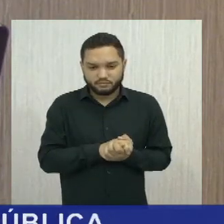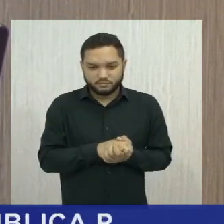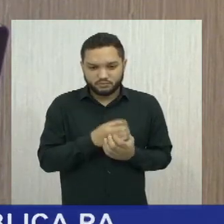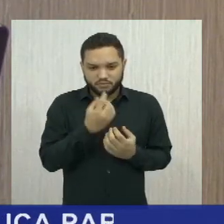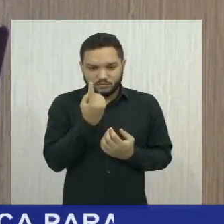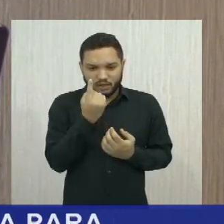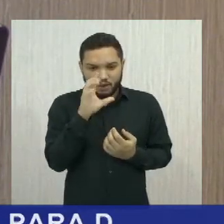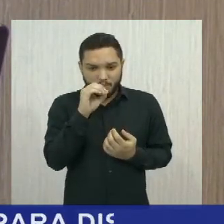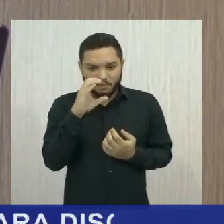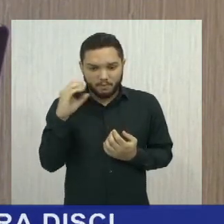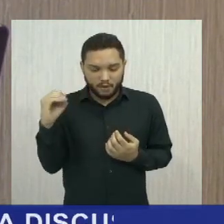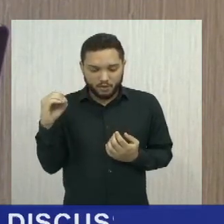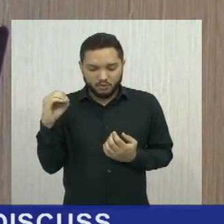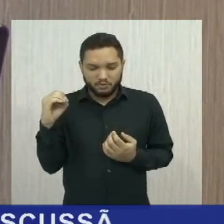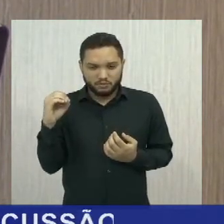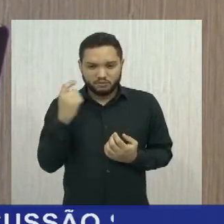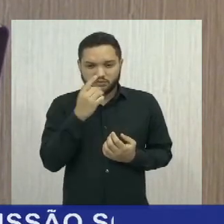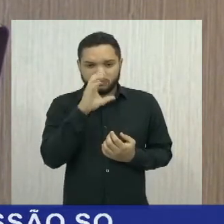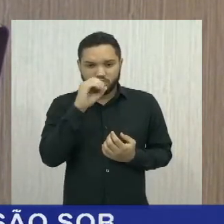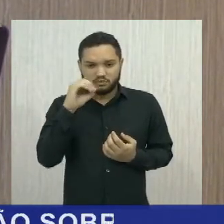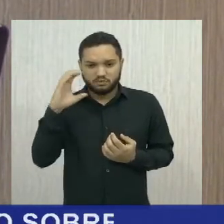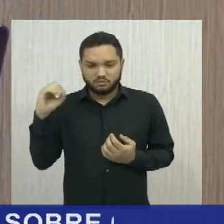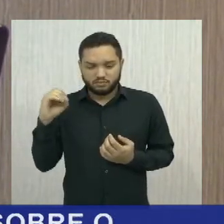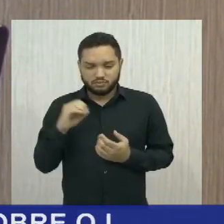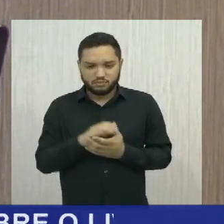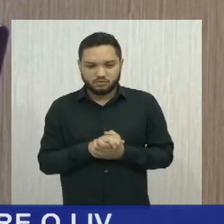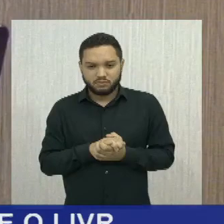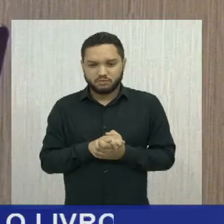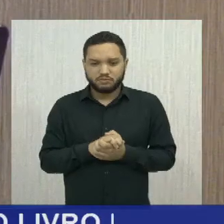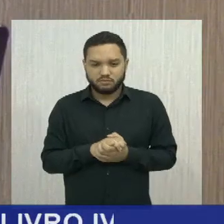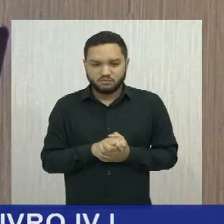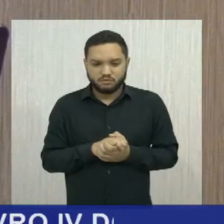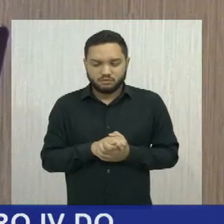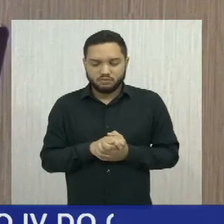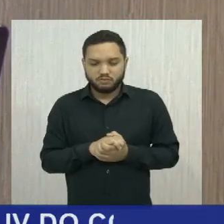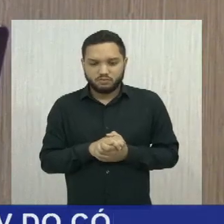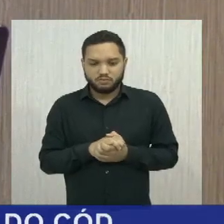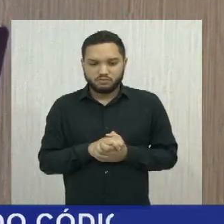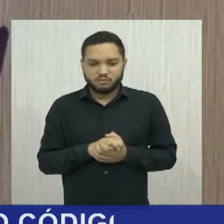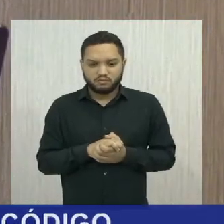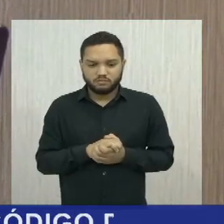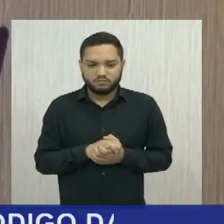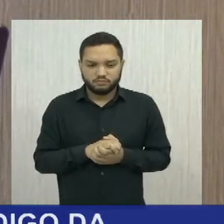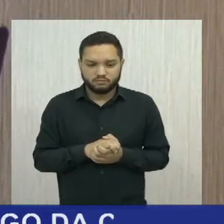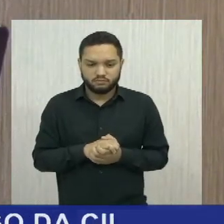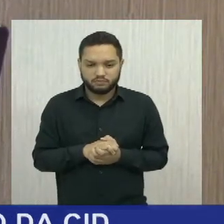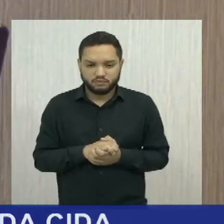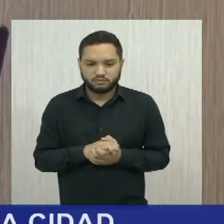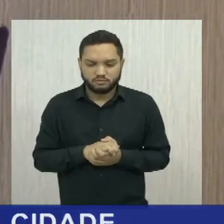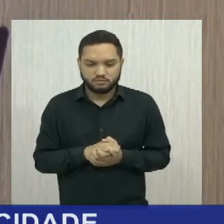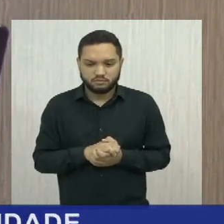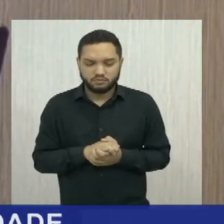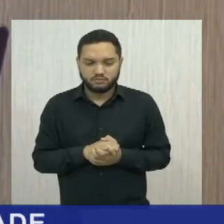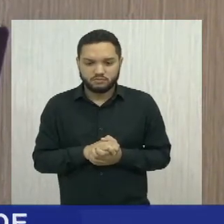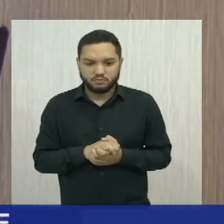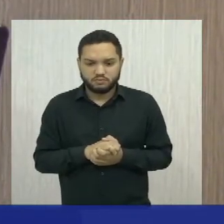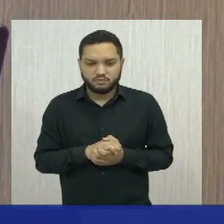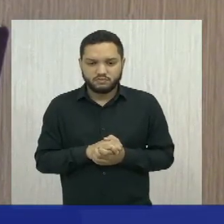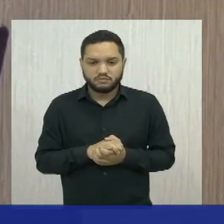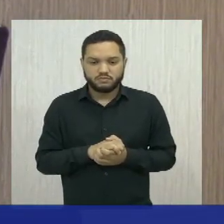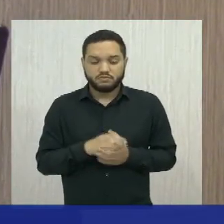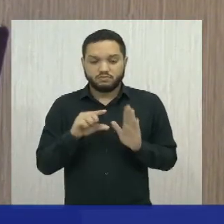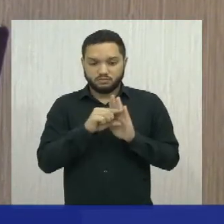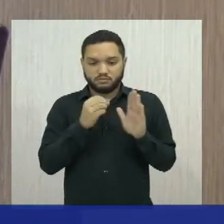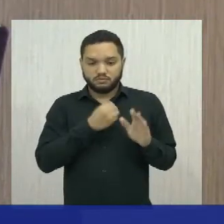1000, que fala da atualização constante do Código. É o artigo